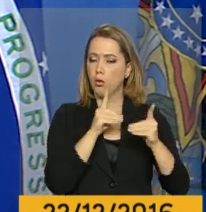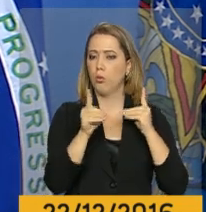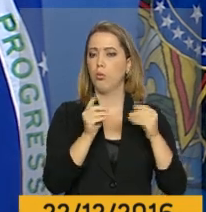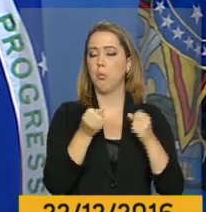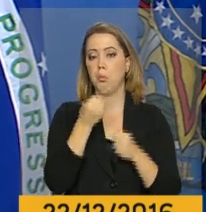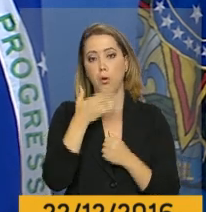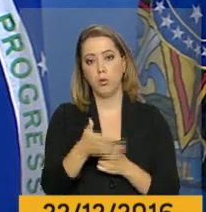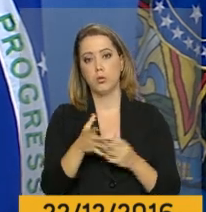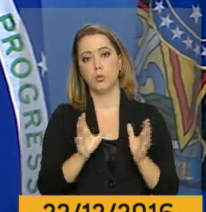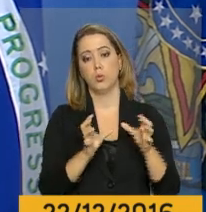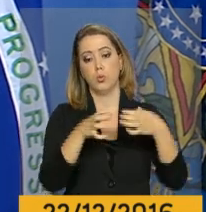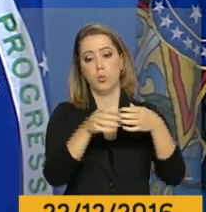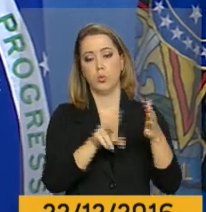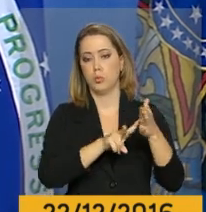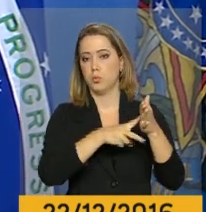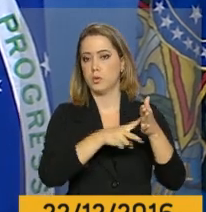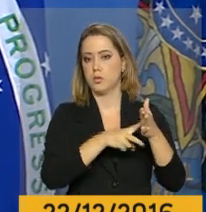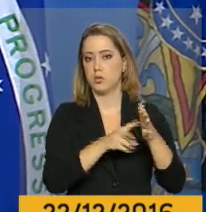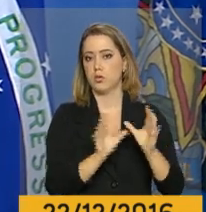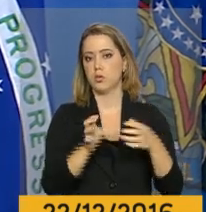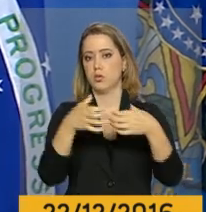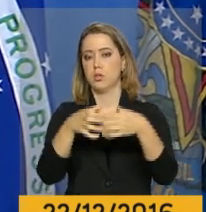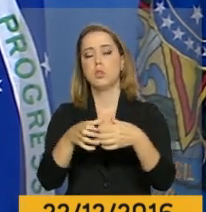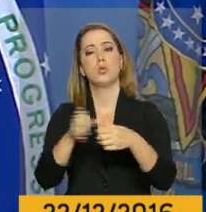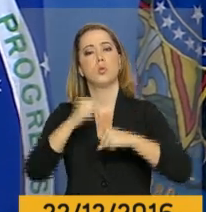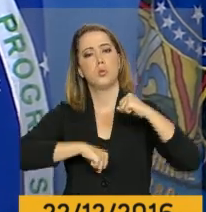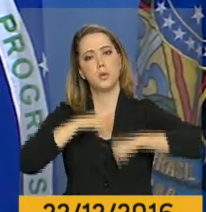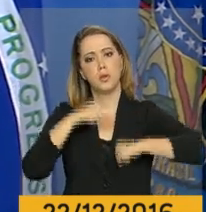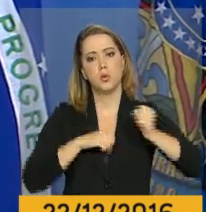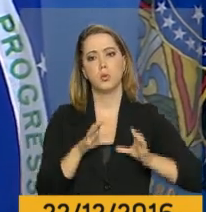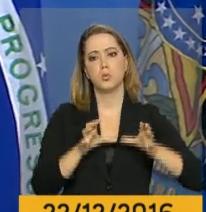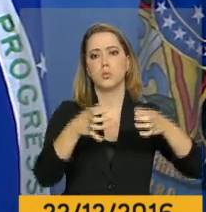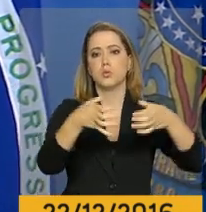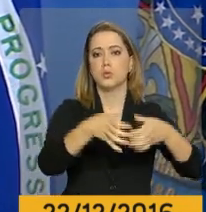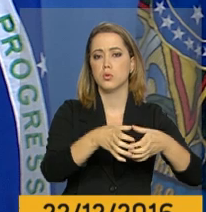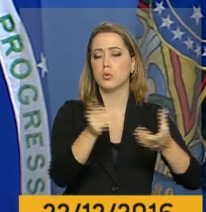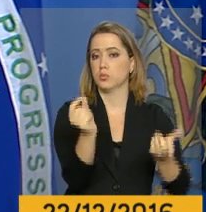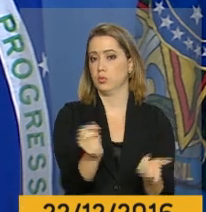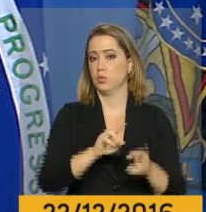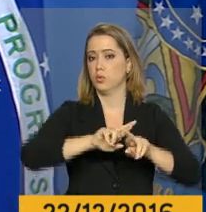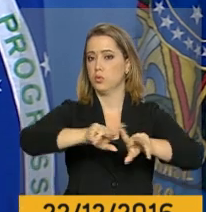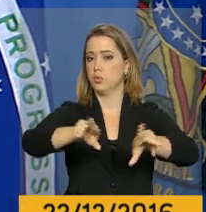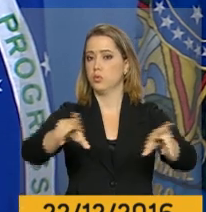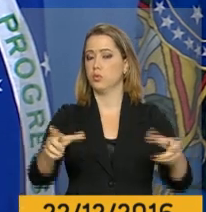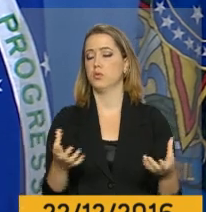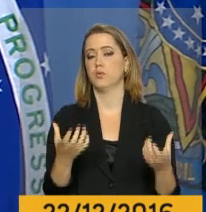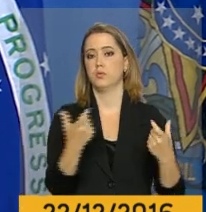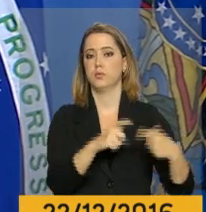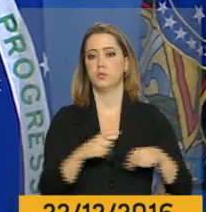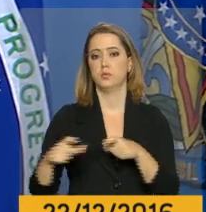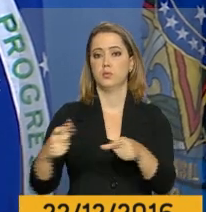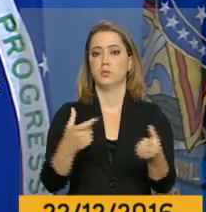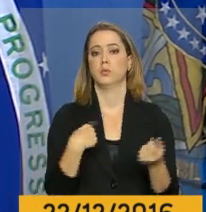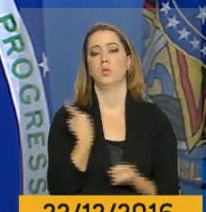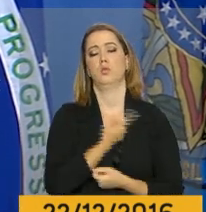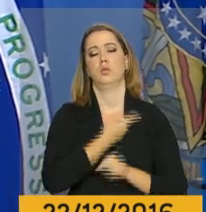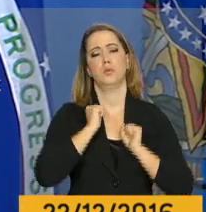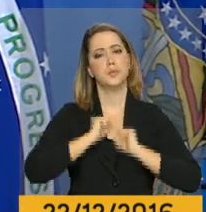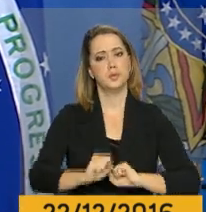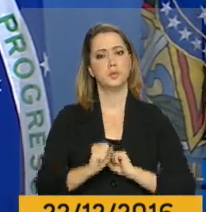com as federações de indústria, de serviços, etc., com os mais variados setores, para que nós pudéssemos, neste